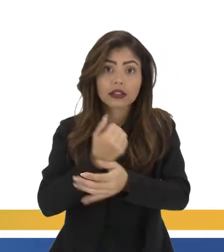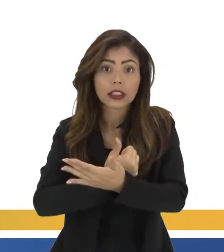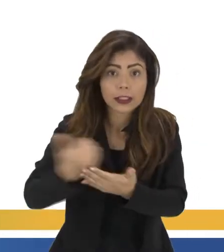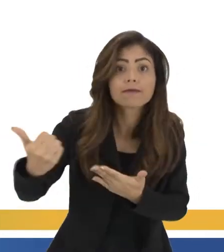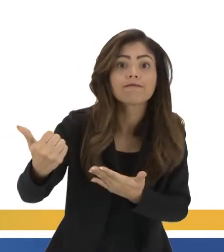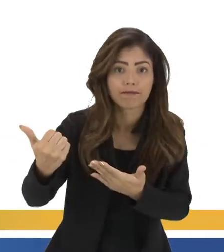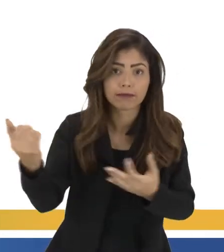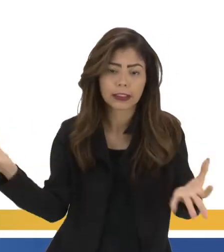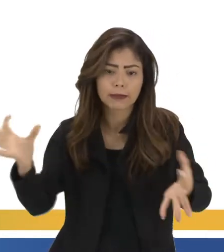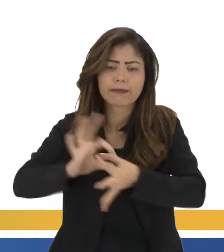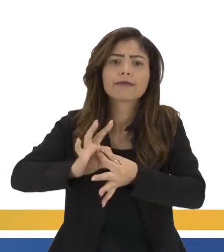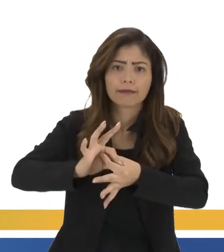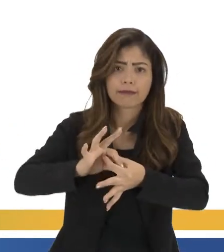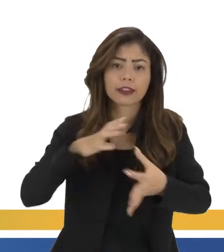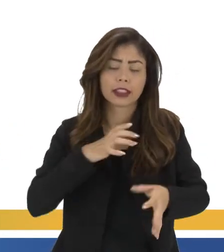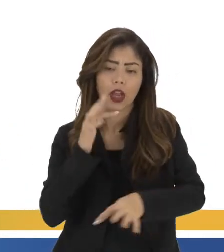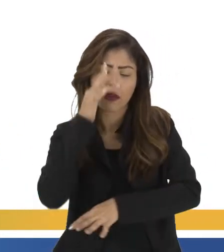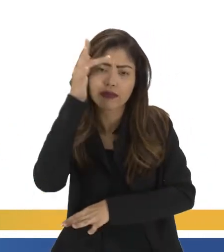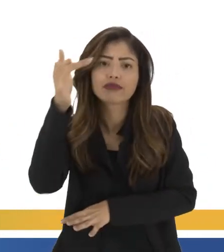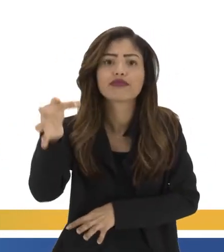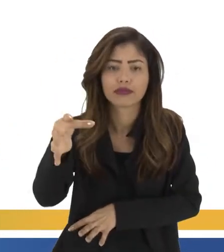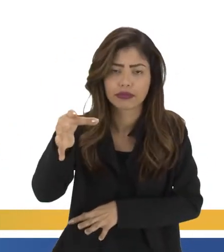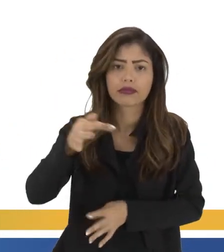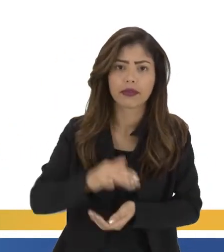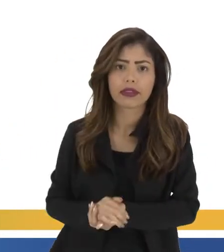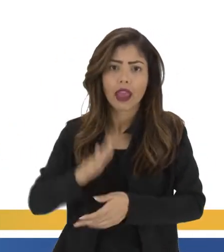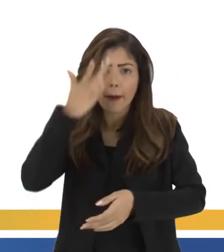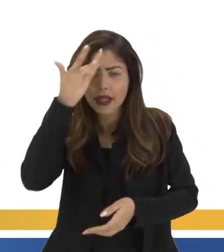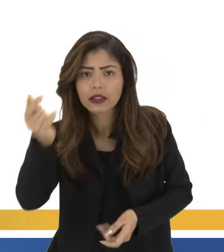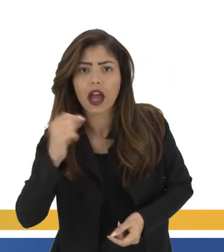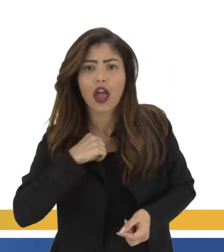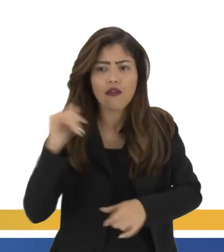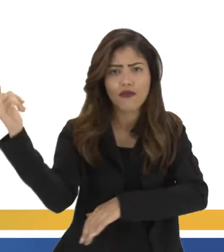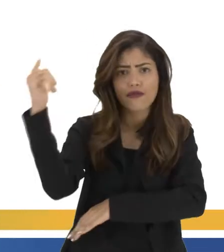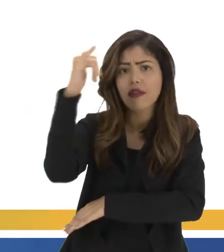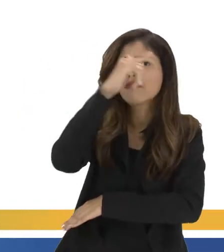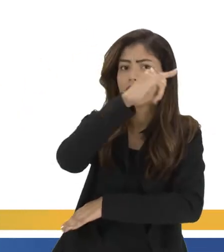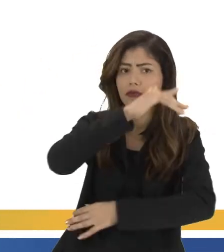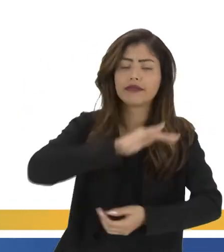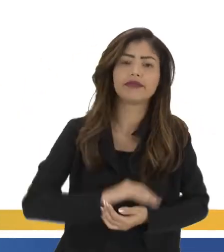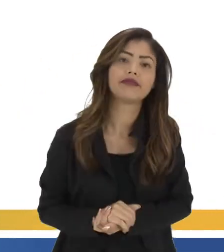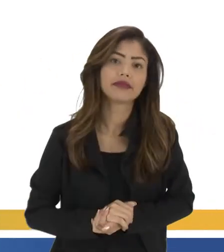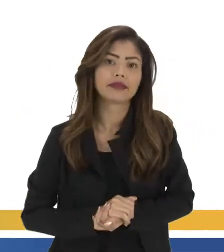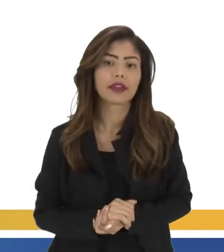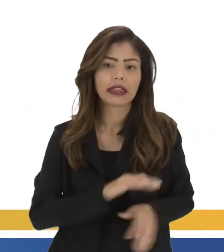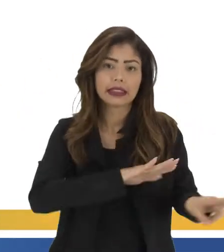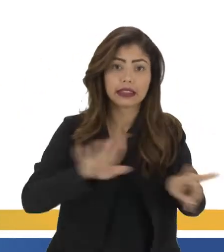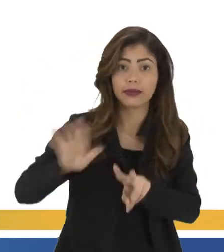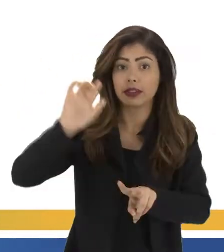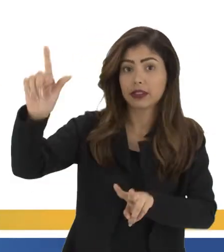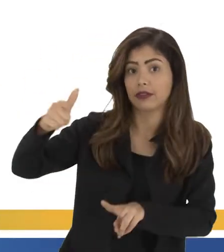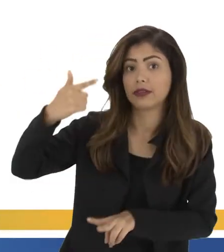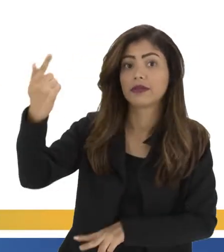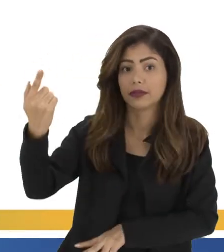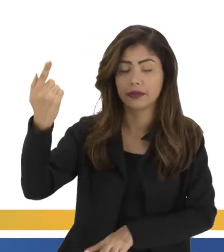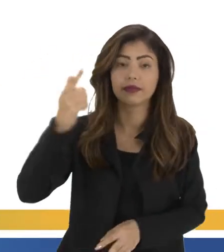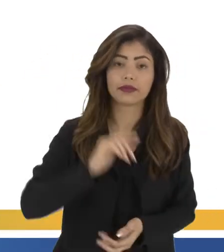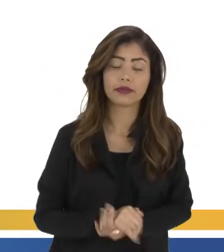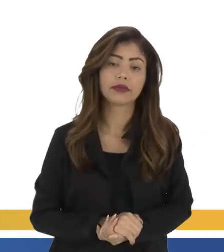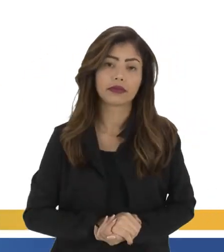que vão acontecer no futuro. Claro, amanhã eu vou viajar, né? Semana que vem eu vou